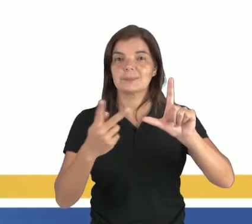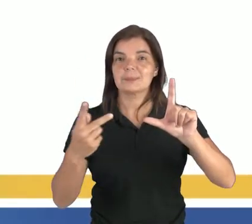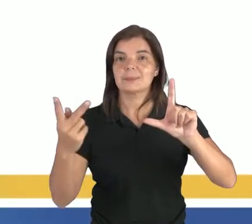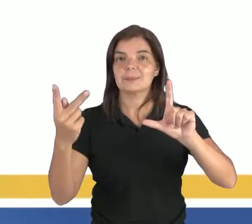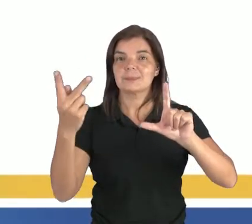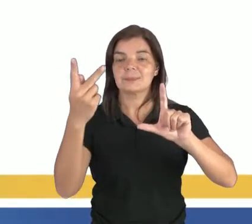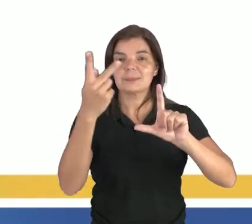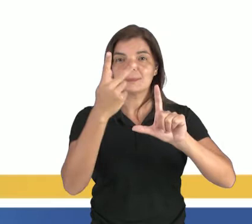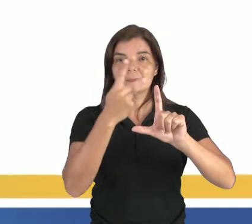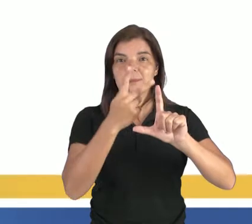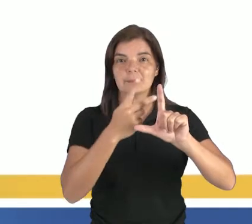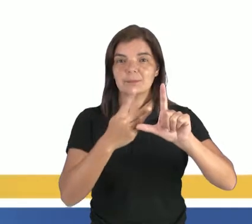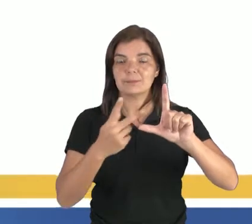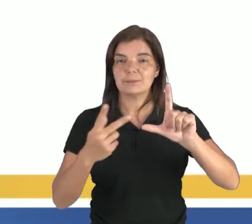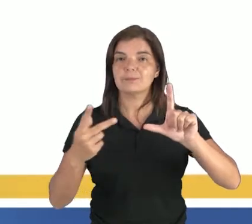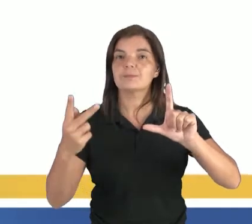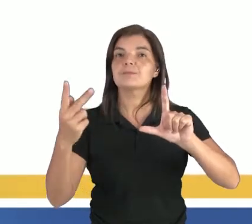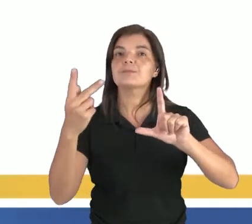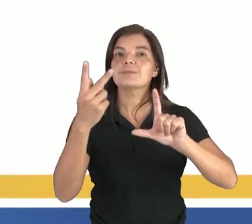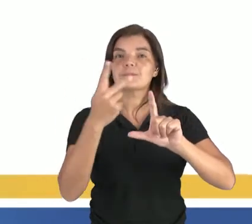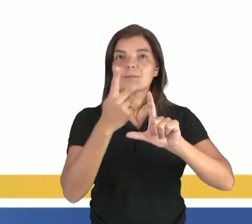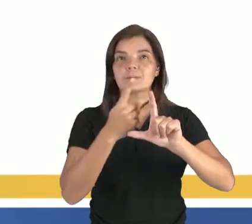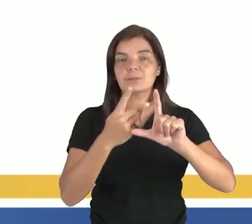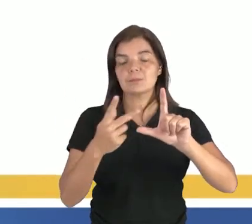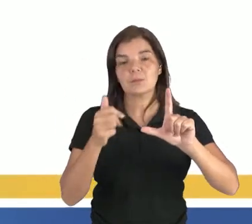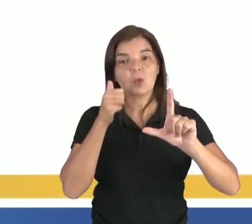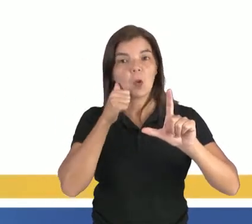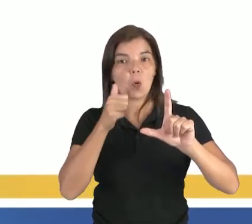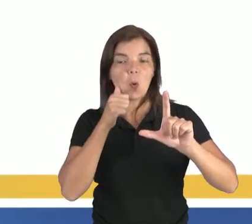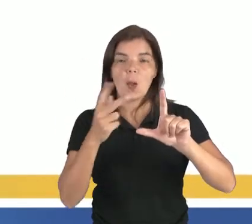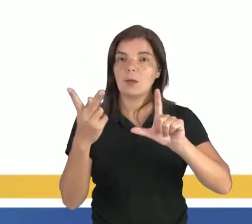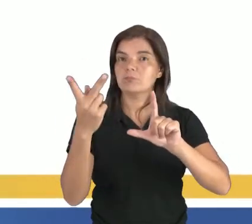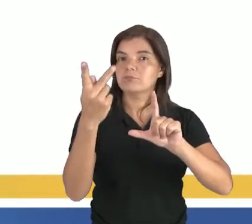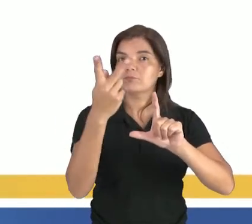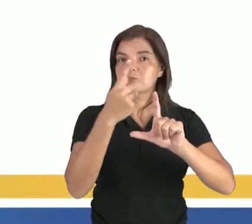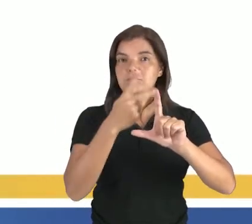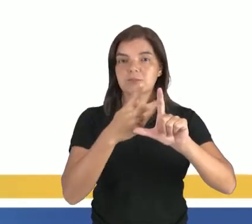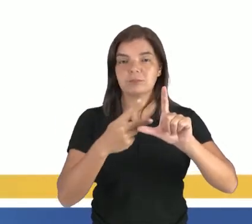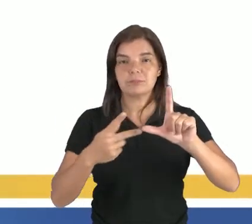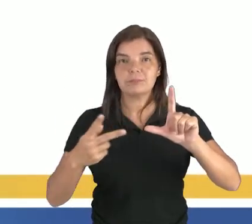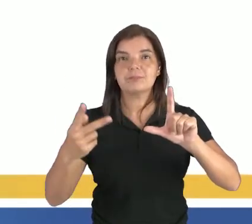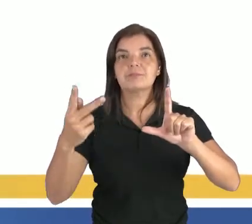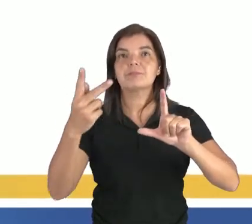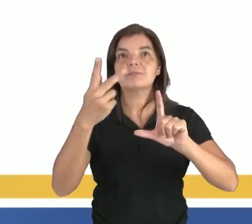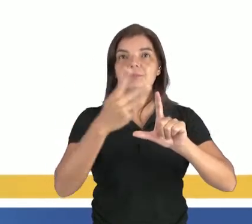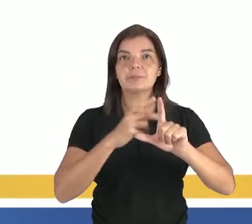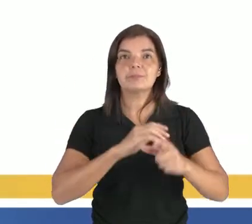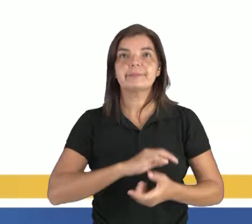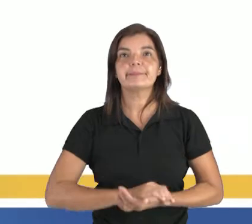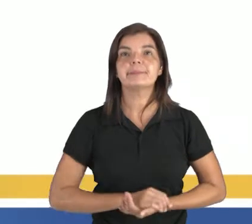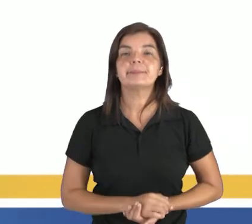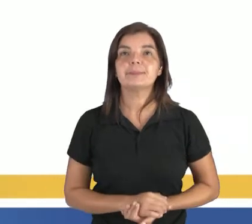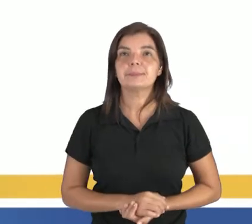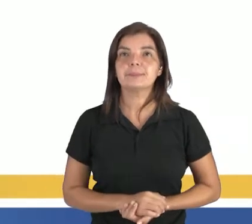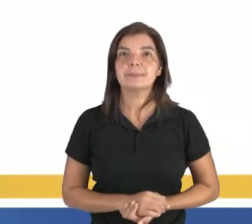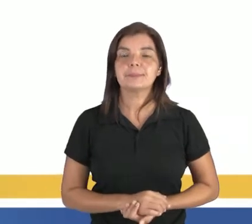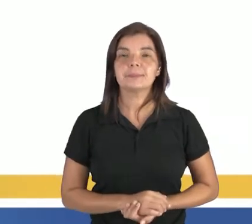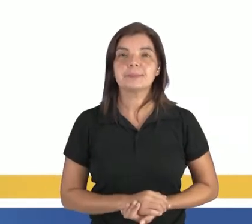Artist no singular, tanto faz ser ela a artista quanto ele o artista, tá, gente?